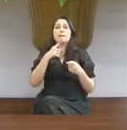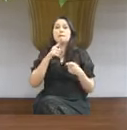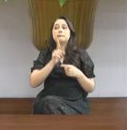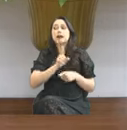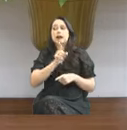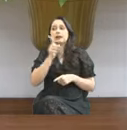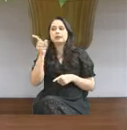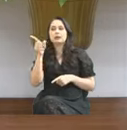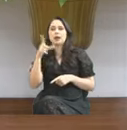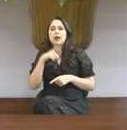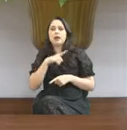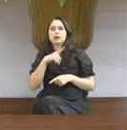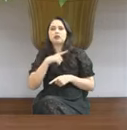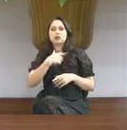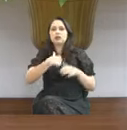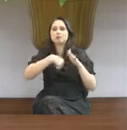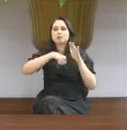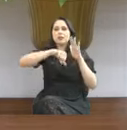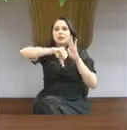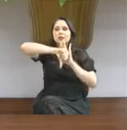eram corruptos.